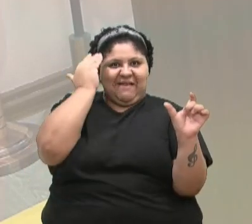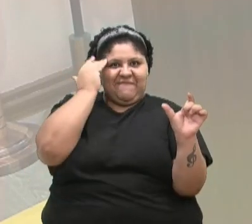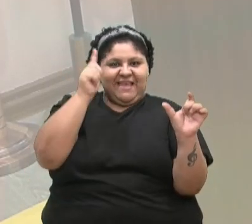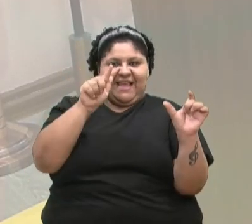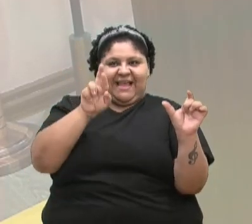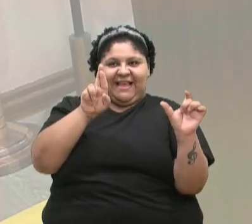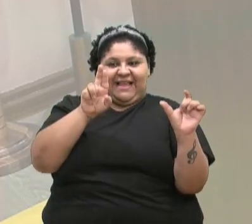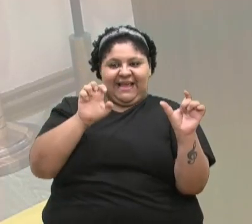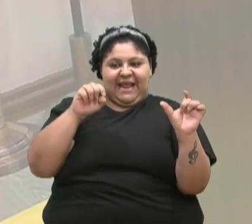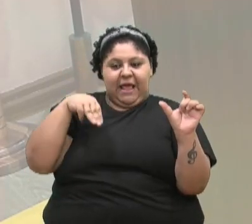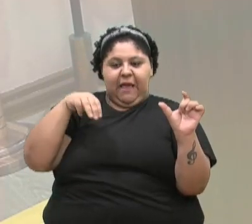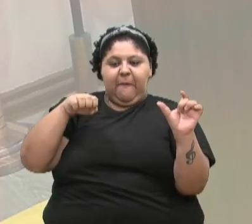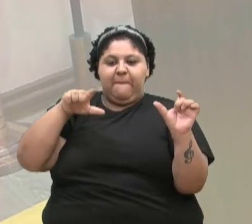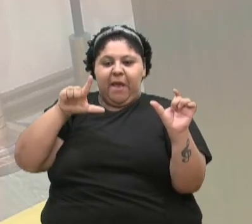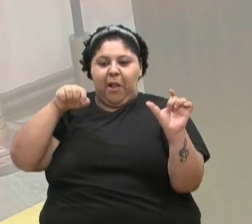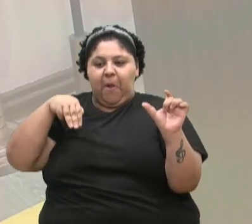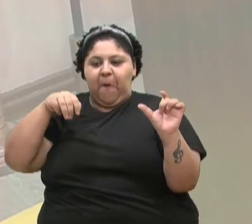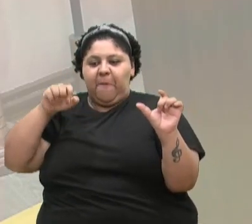Está certo.